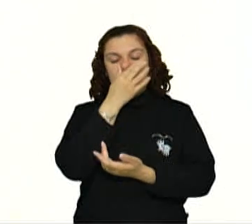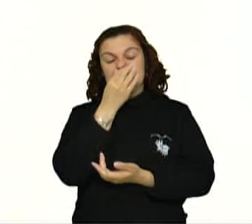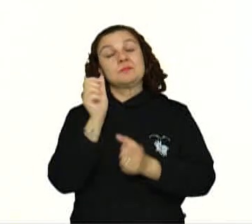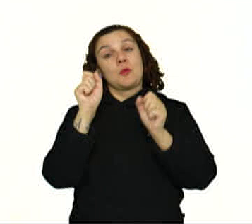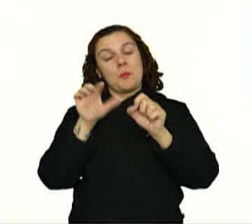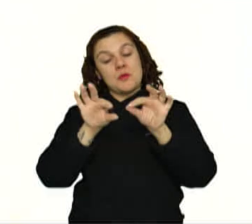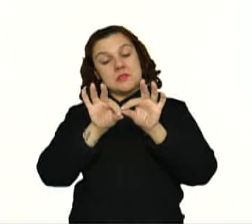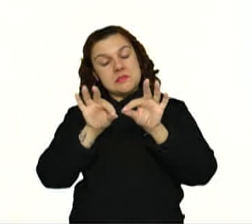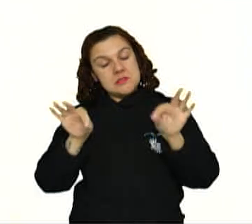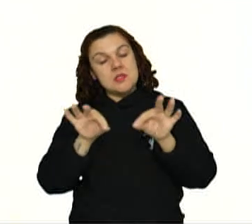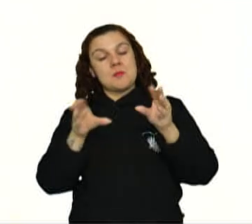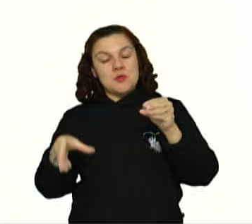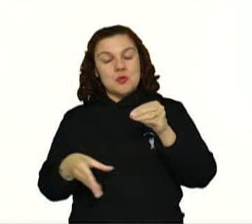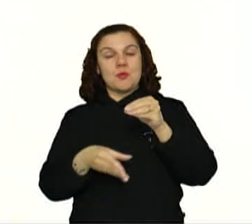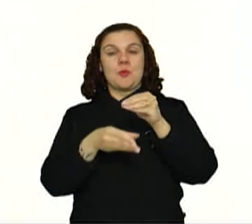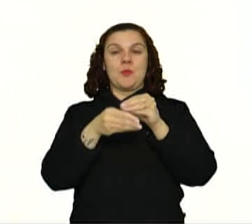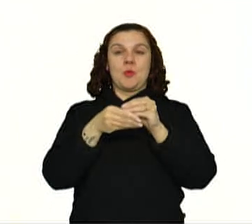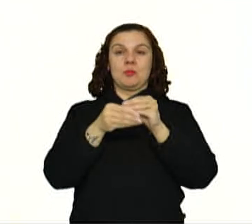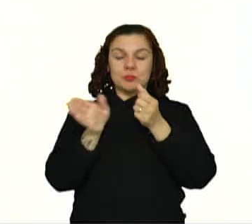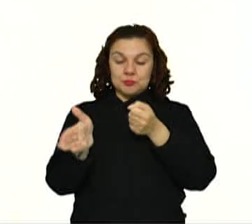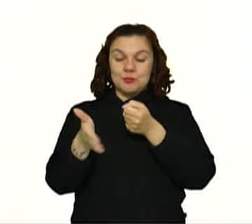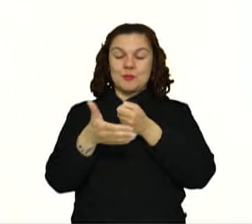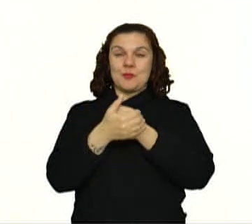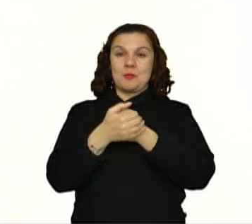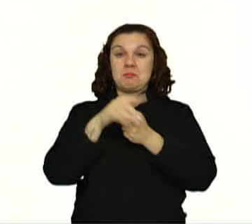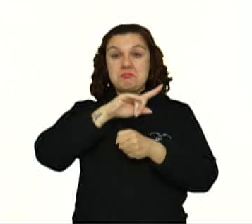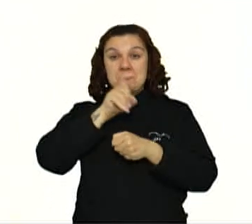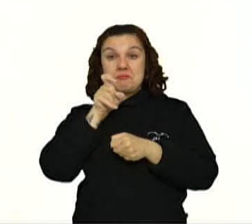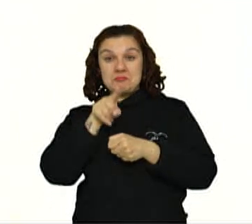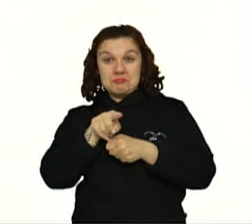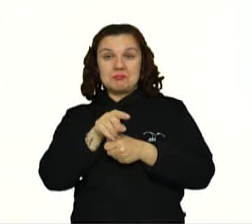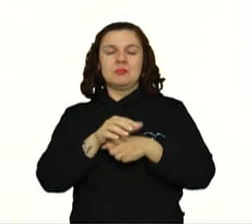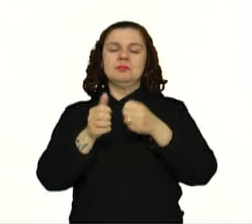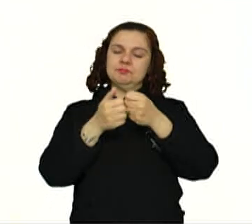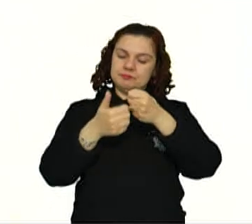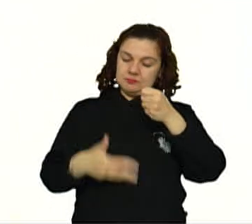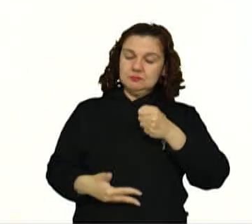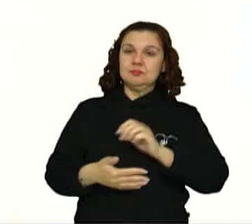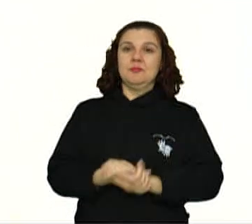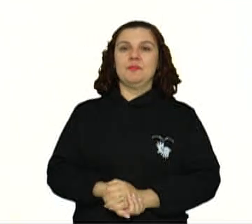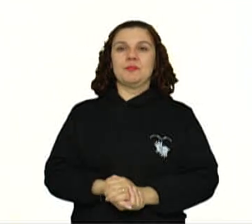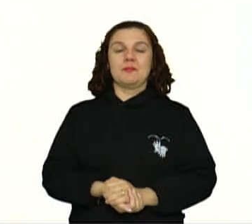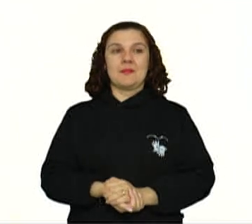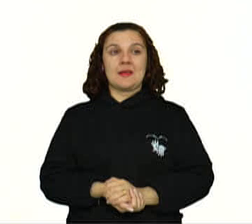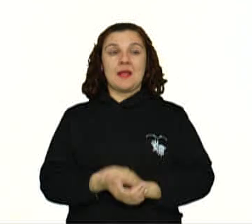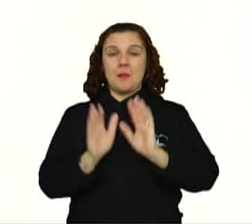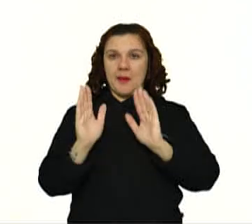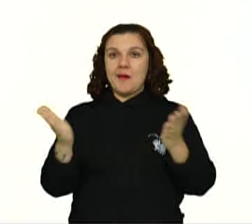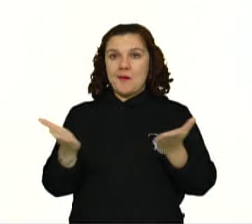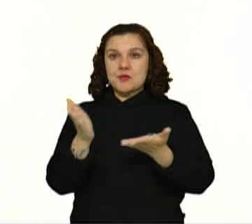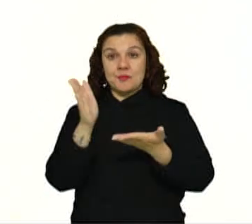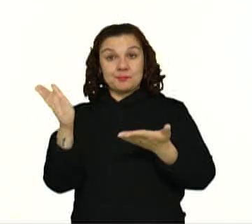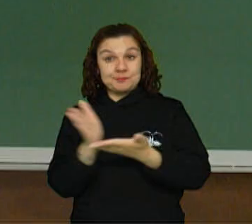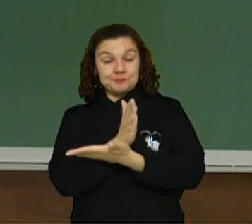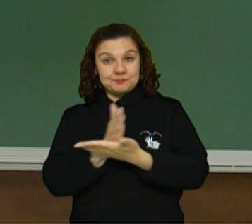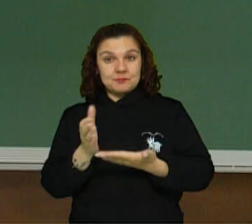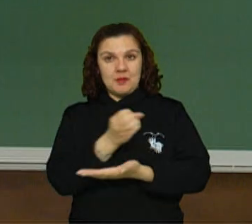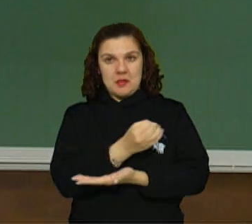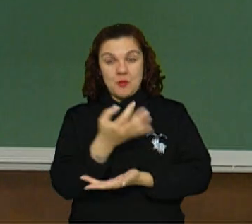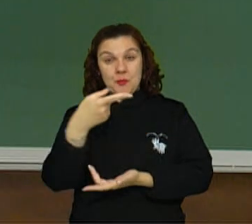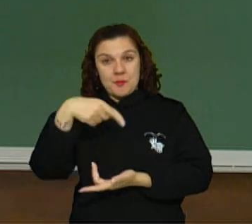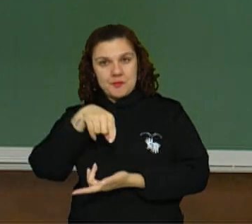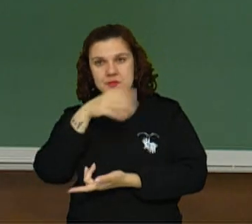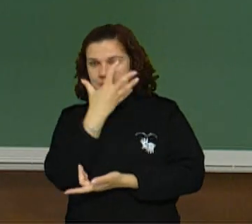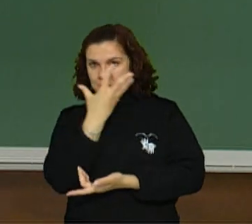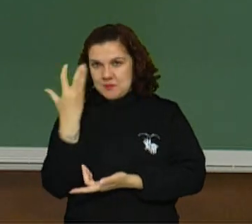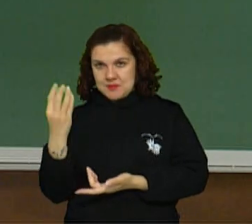ser simples, composto, oculto, indeterminado, né? Então, vamos verificar cada um dos para que vocês